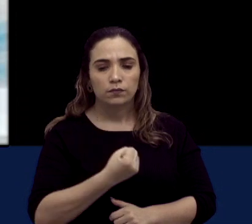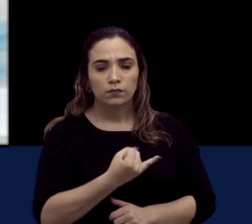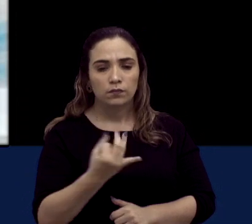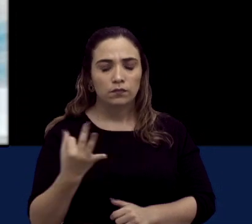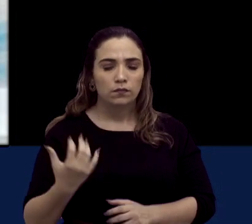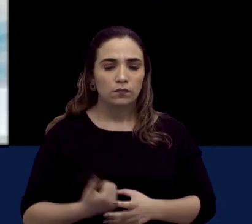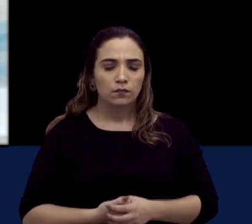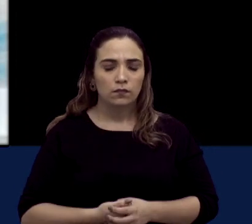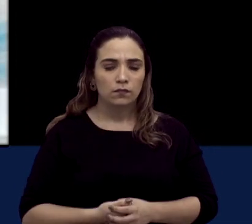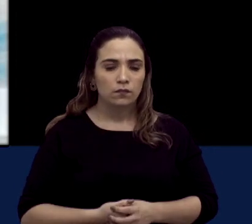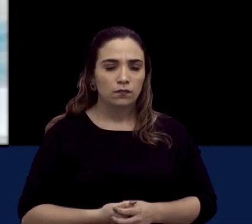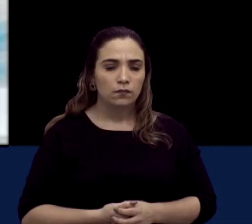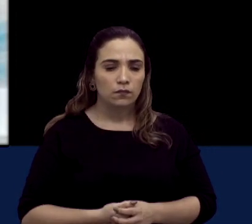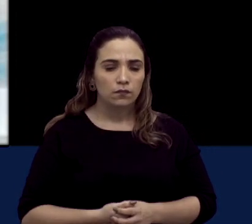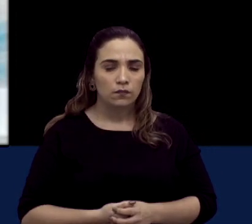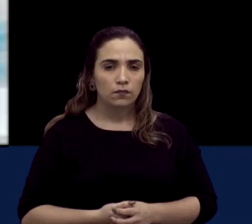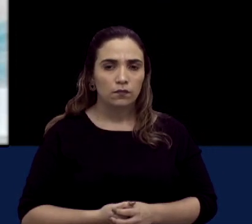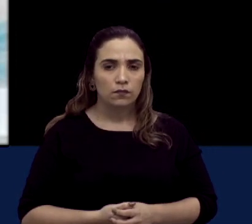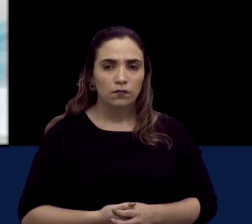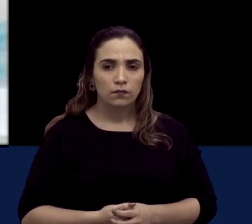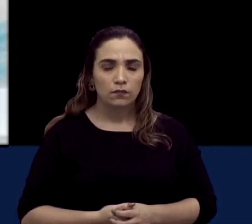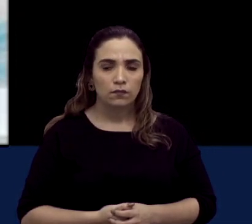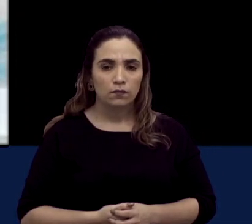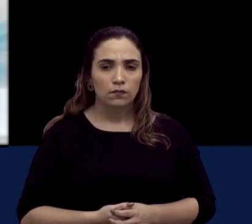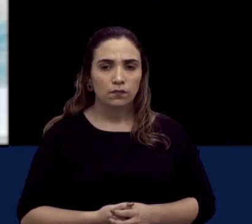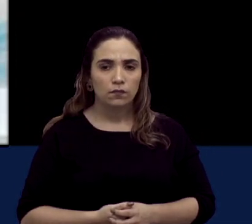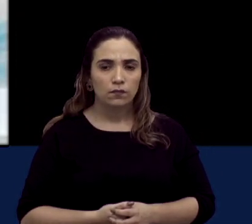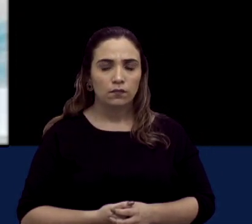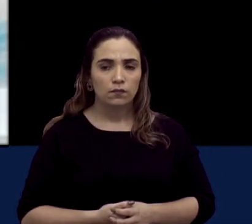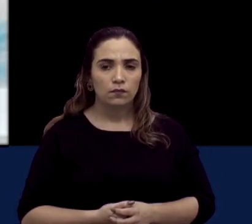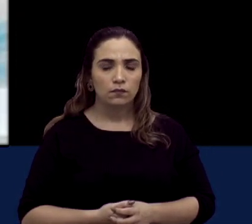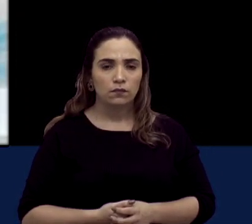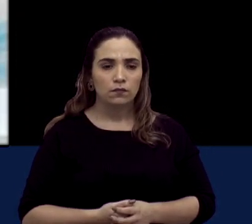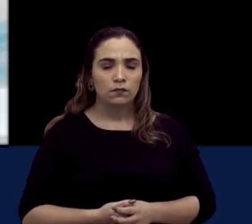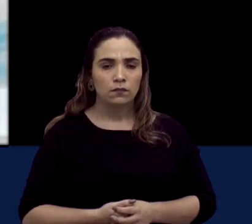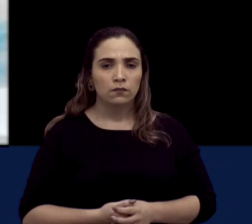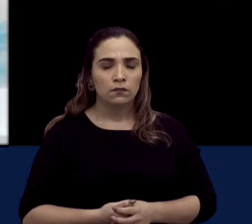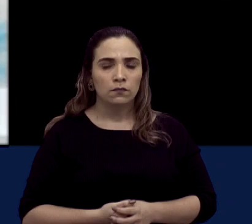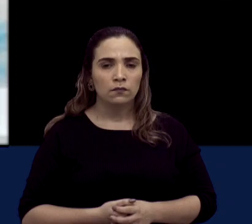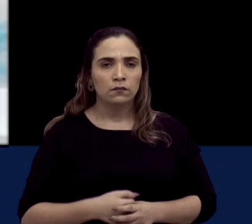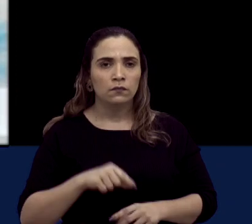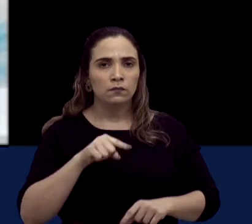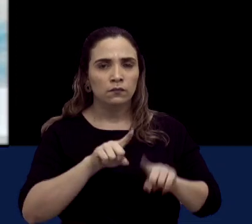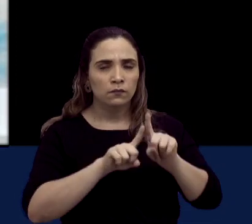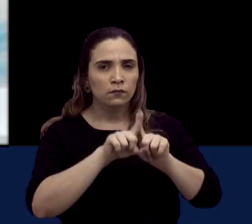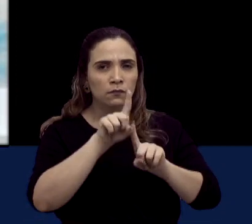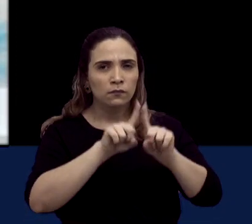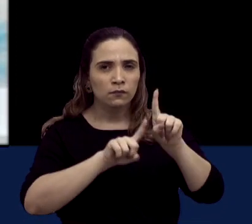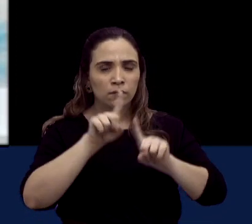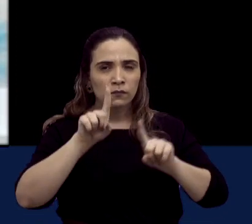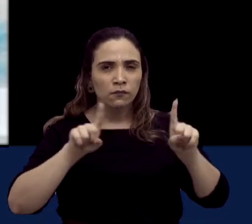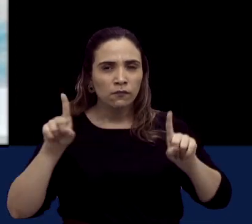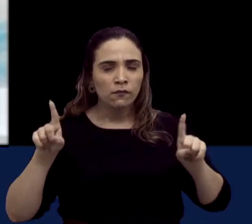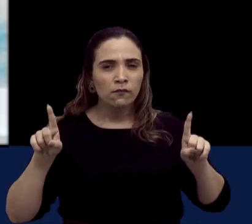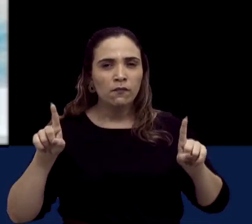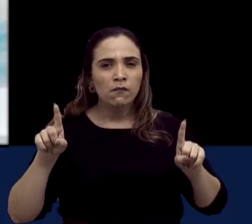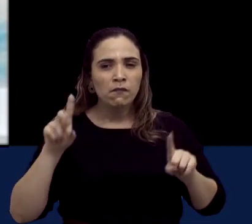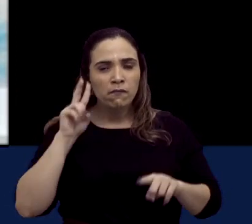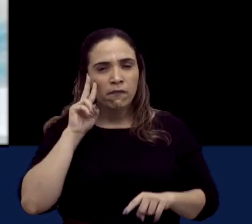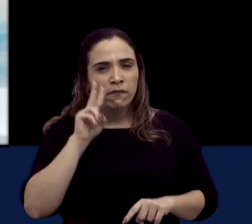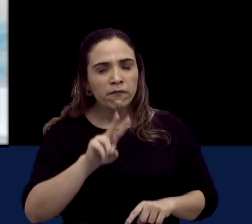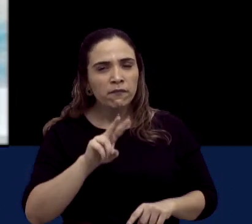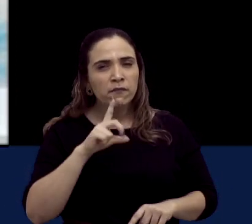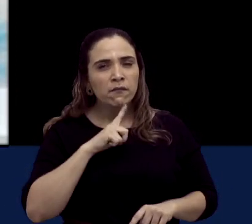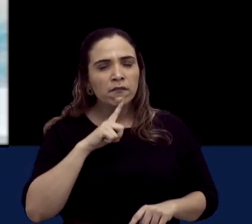desses alunos matriculados. Se eu olhar para aquele número e só olhei, legal, só